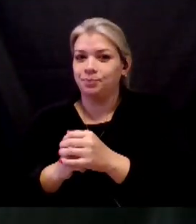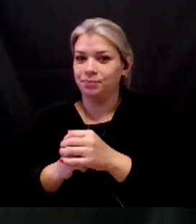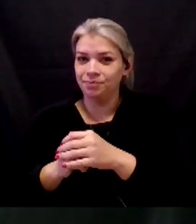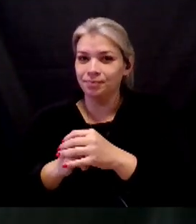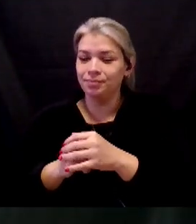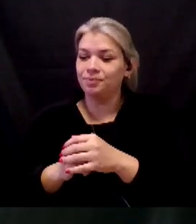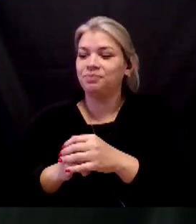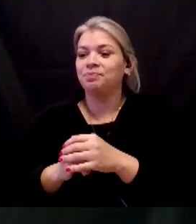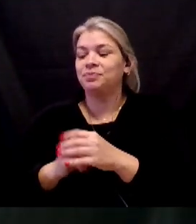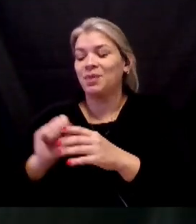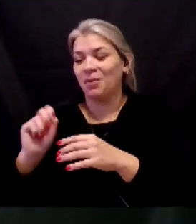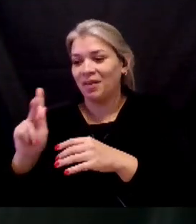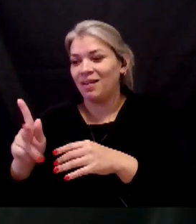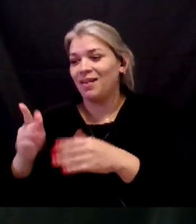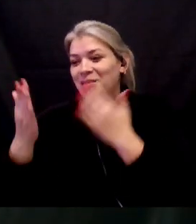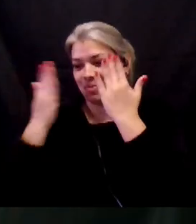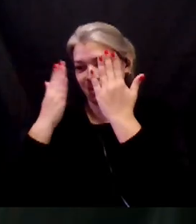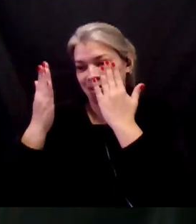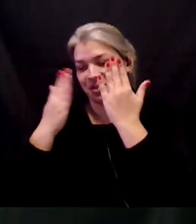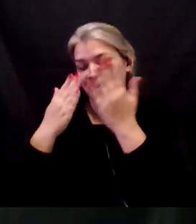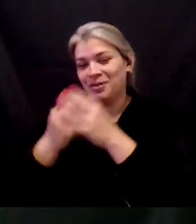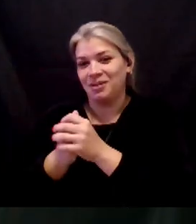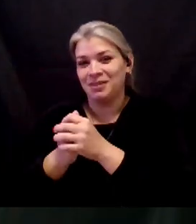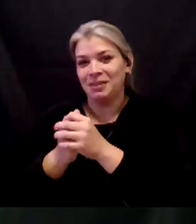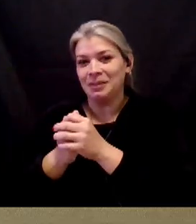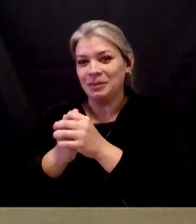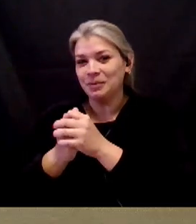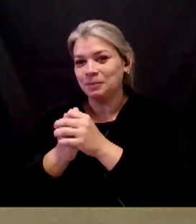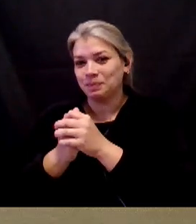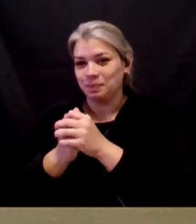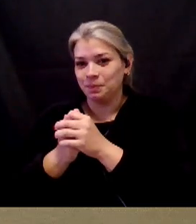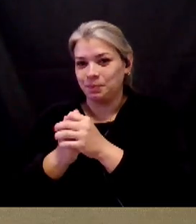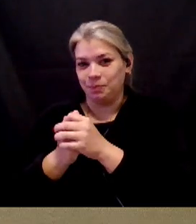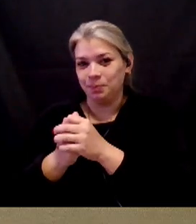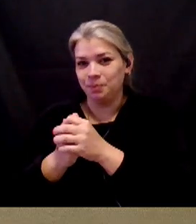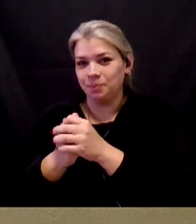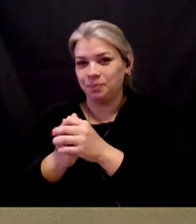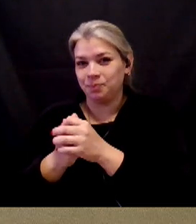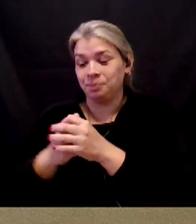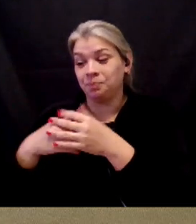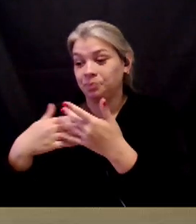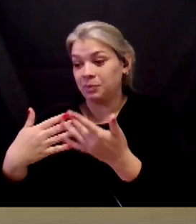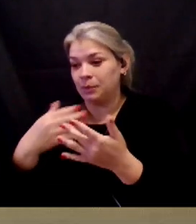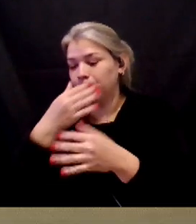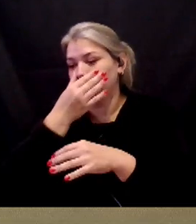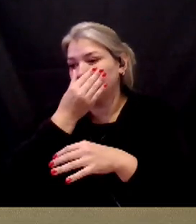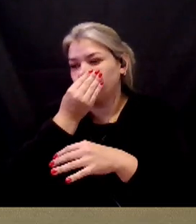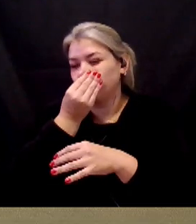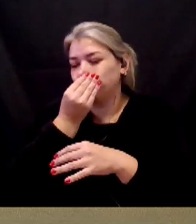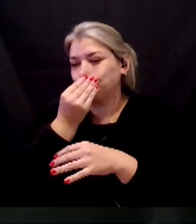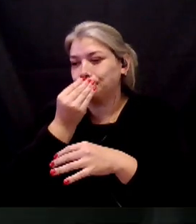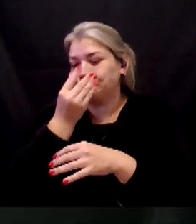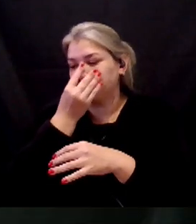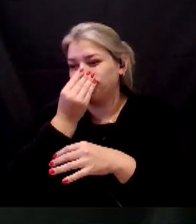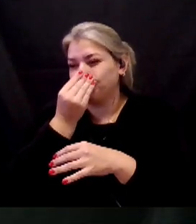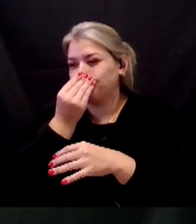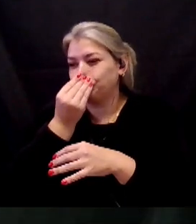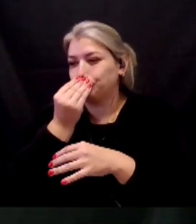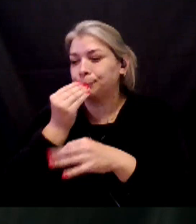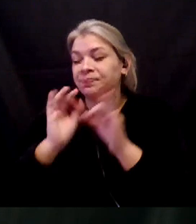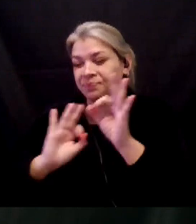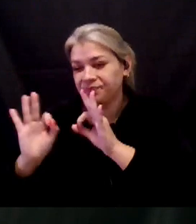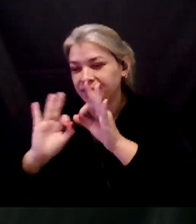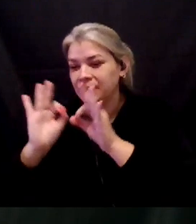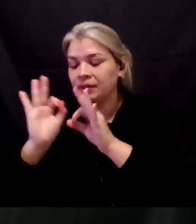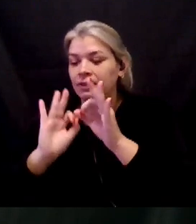psicóloga. Filtros da rede social incentiva a utilização de